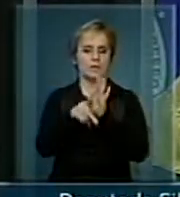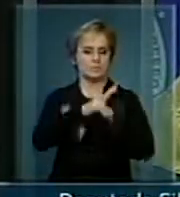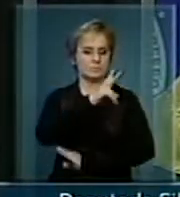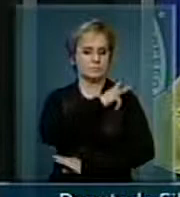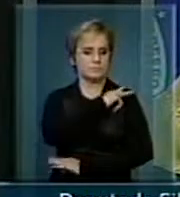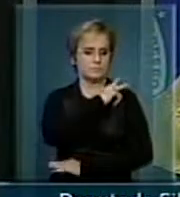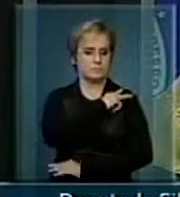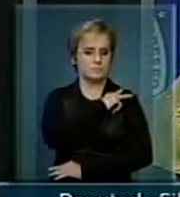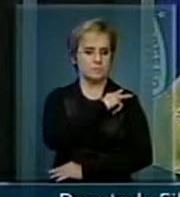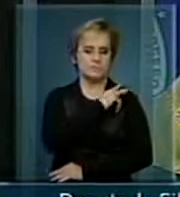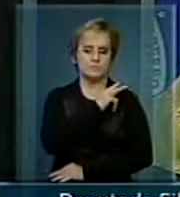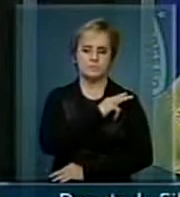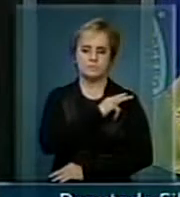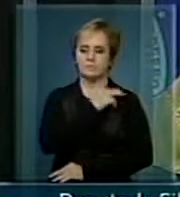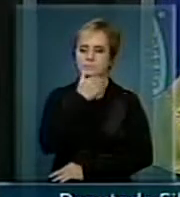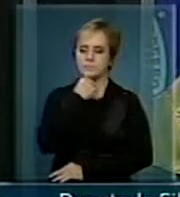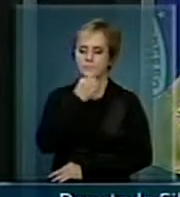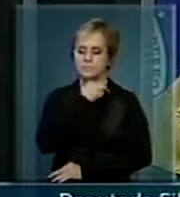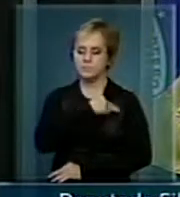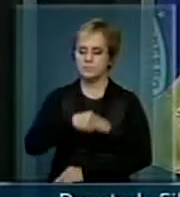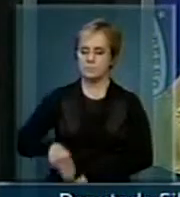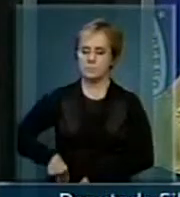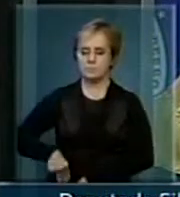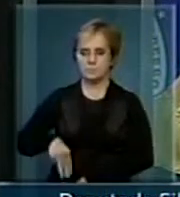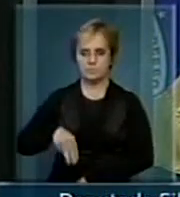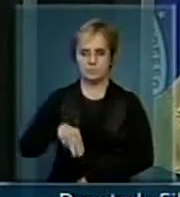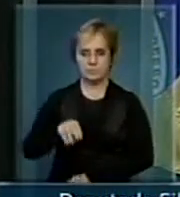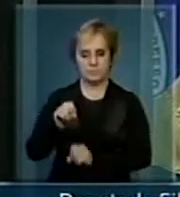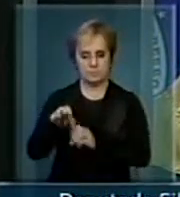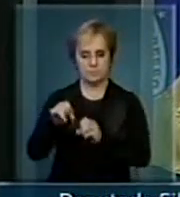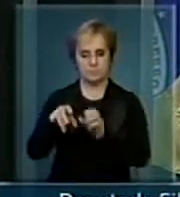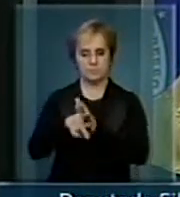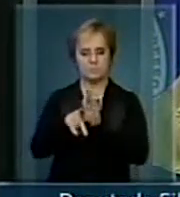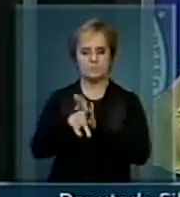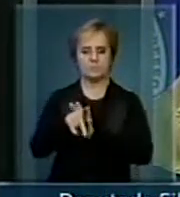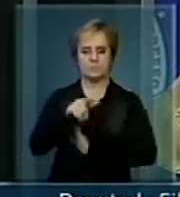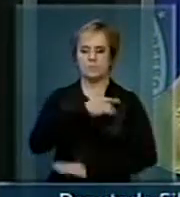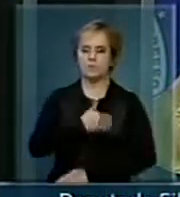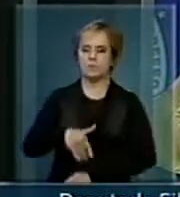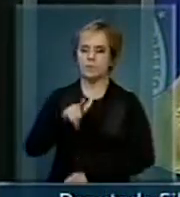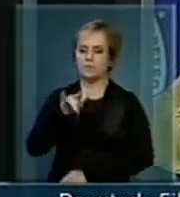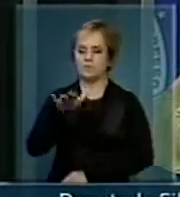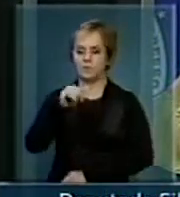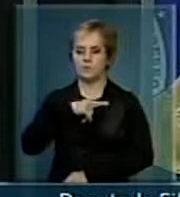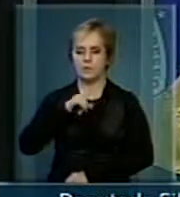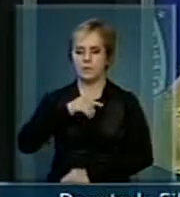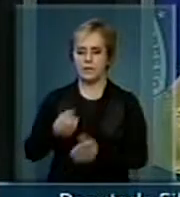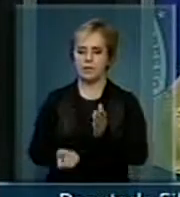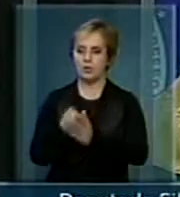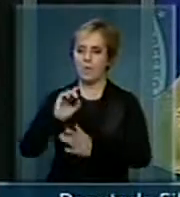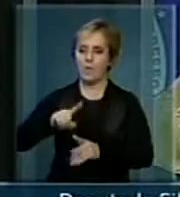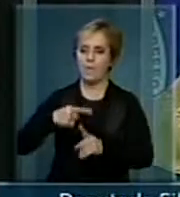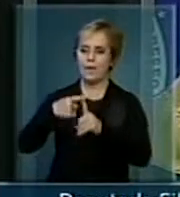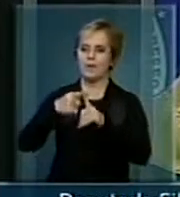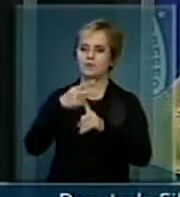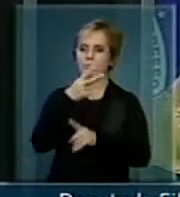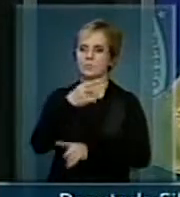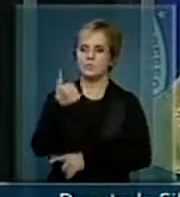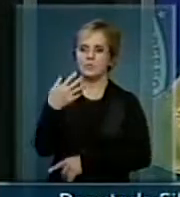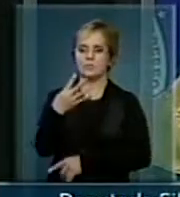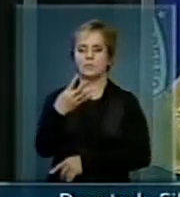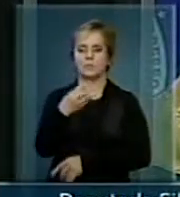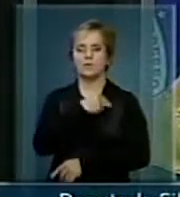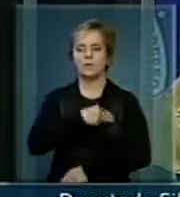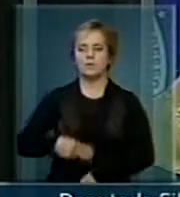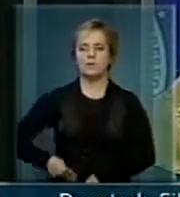Ministro Haddad, a presidenta Dilma propõe, no governo Lula, foi criado mais 214. E o ministro Haddad